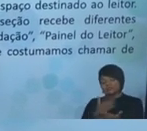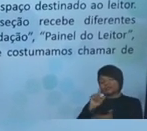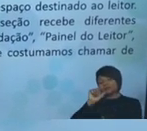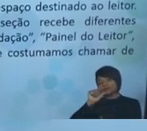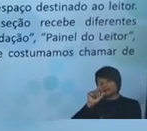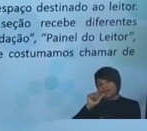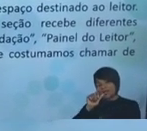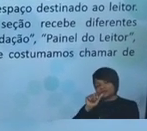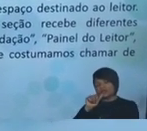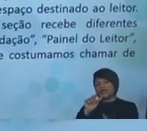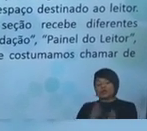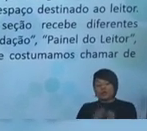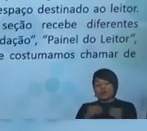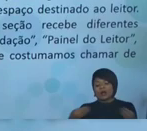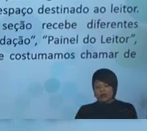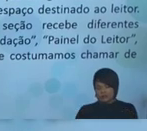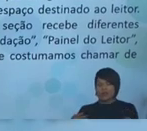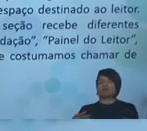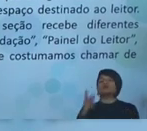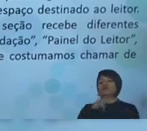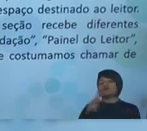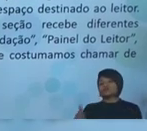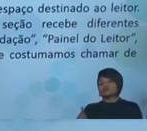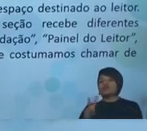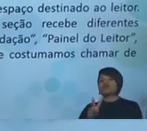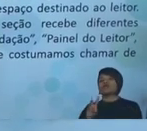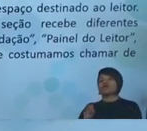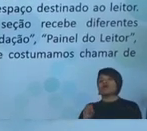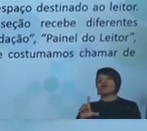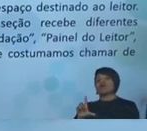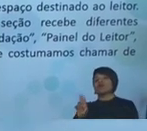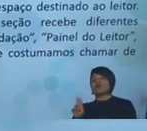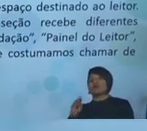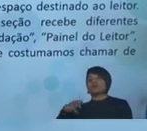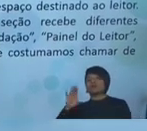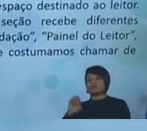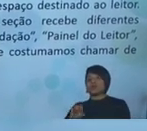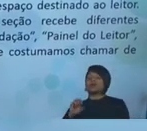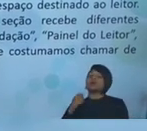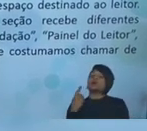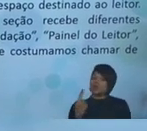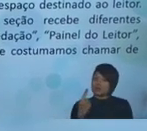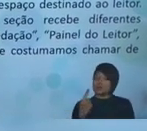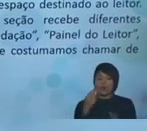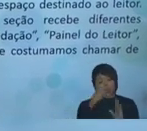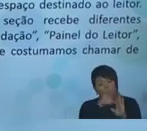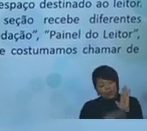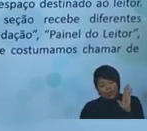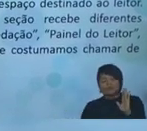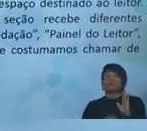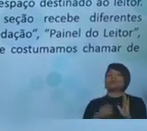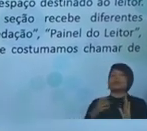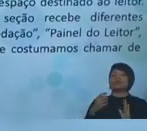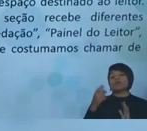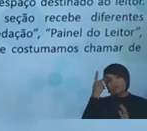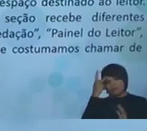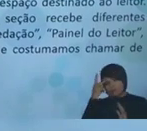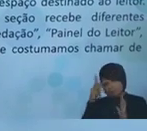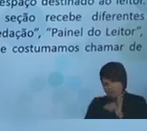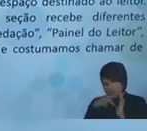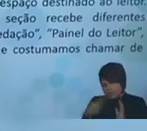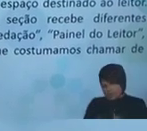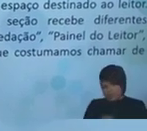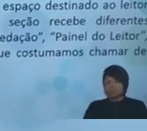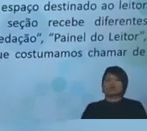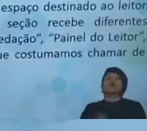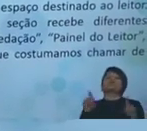do professor, volume 1, do currículo paulista. E no caderno de vocês, vocês vão encontrar a